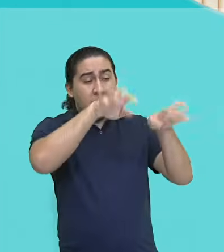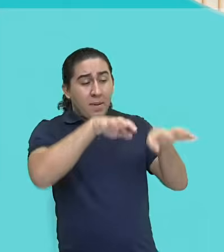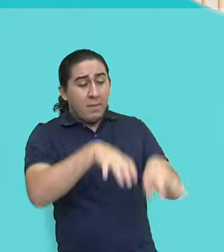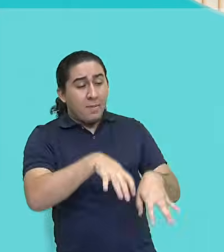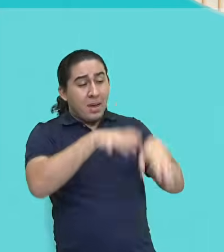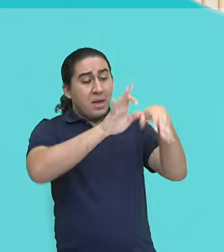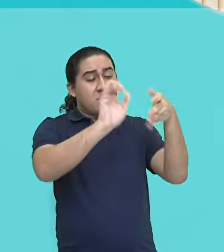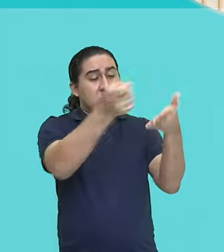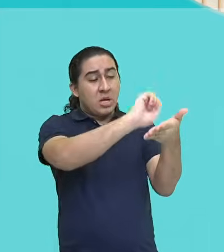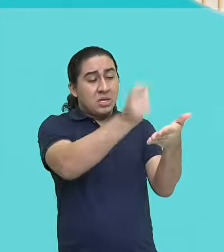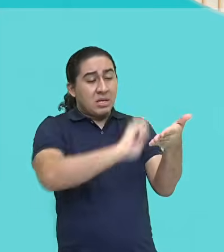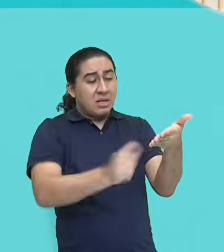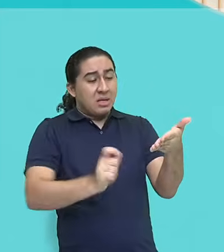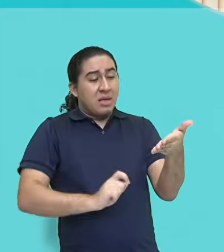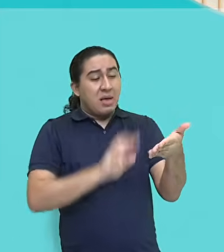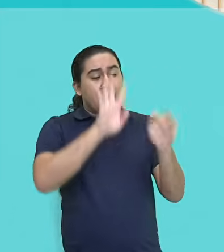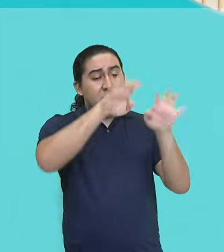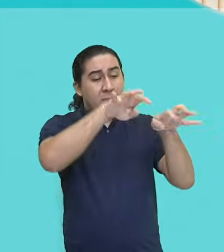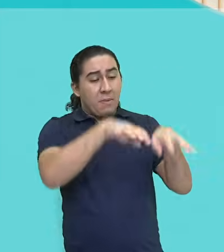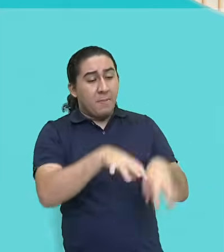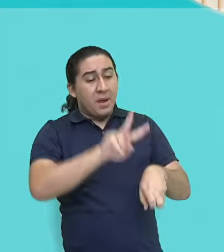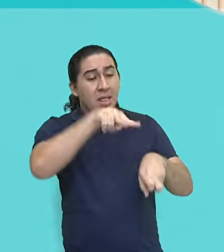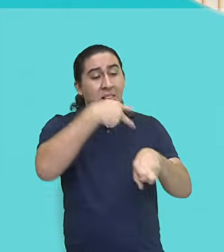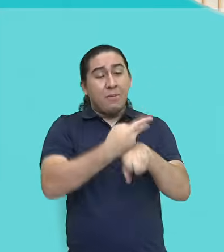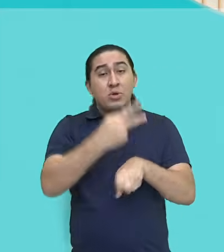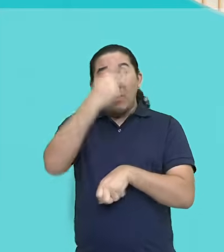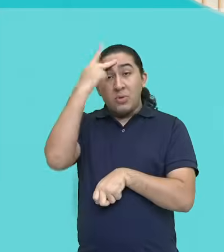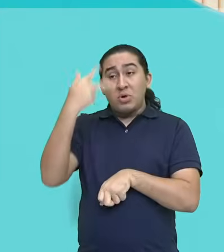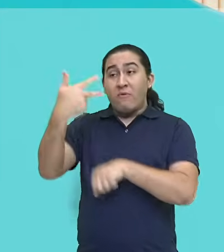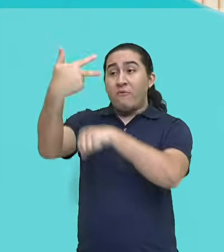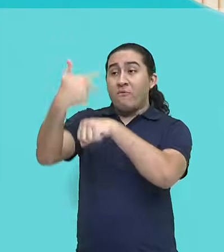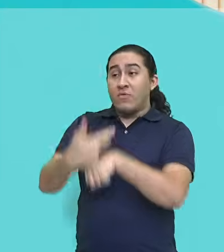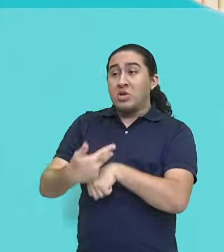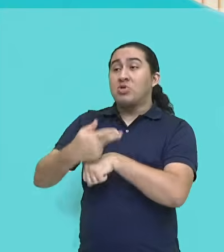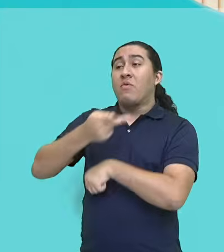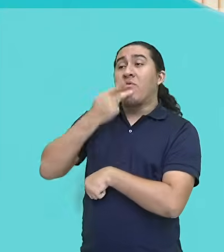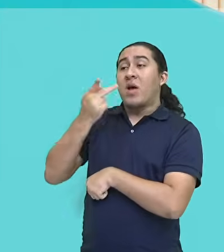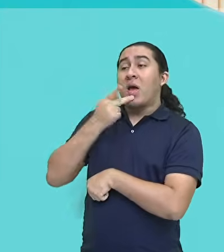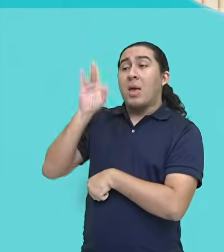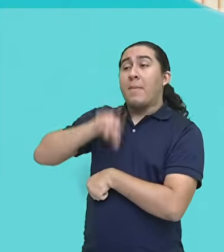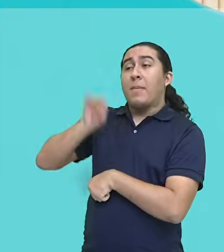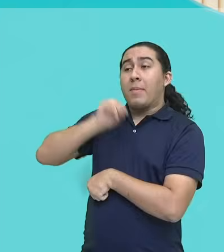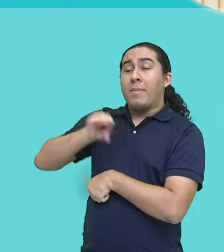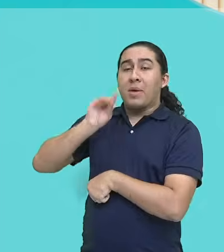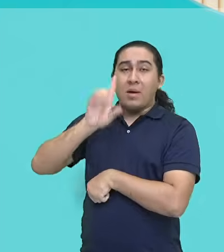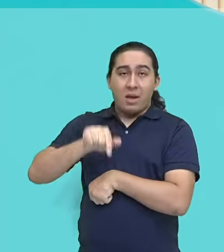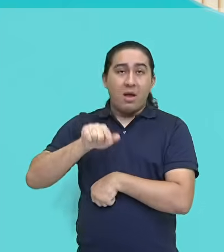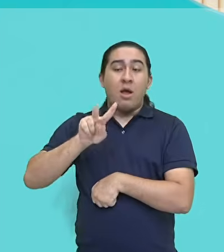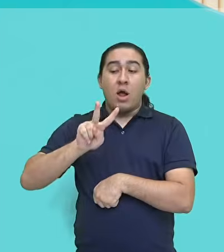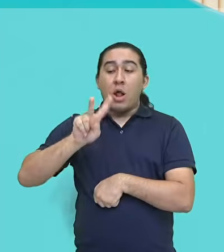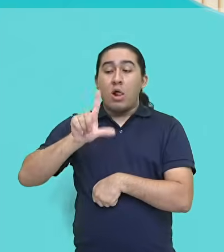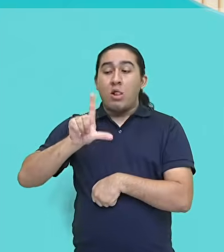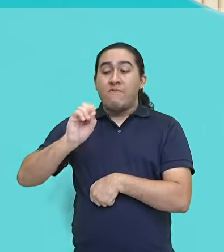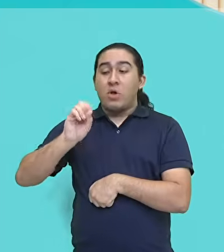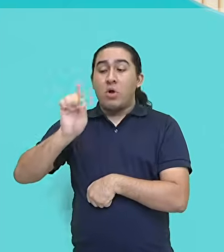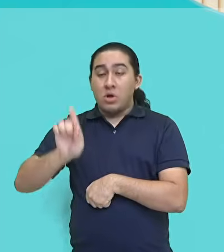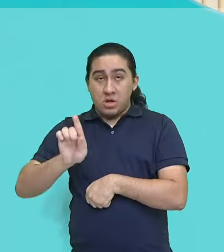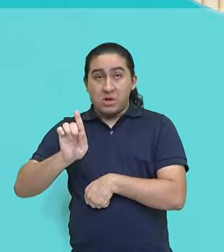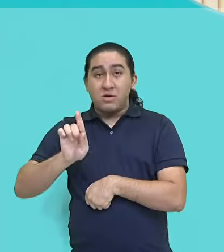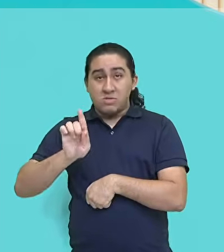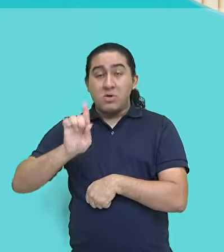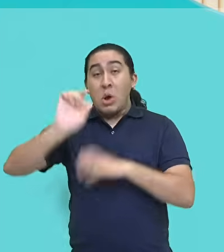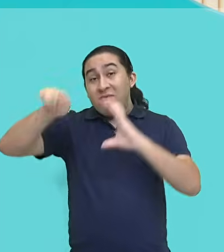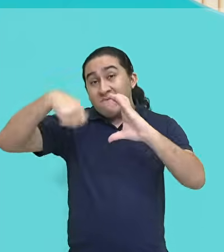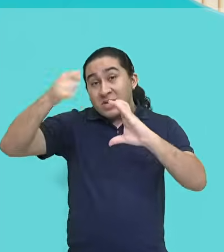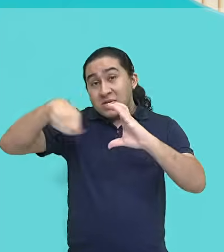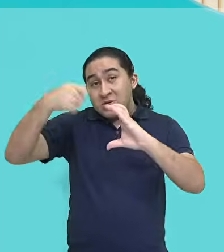escrito, digitado, e vai para o texto falado num vídeo, nós vamos ter o vlog, ok? E no vlog, dependendo